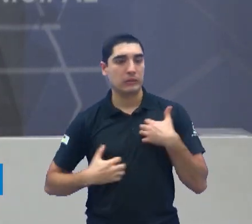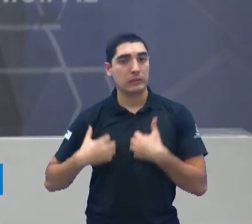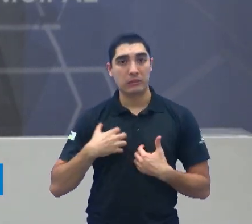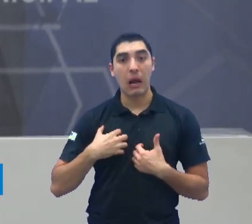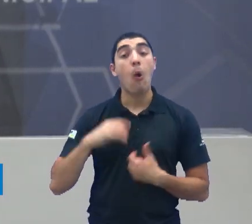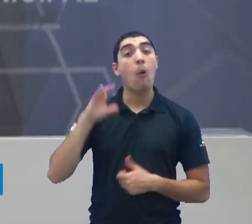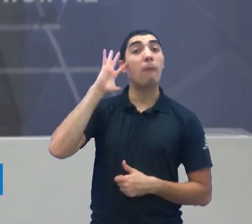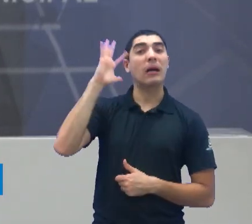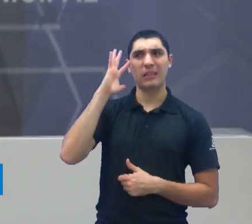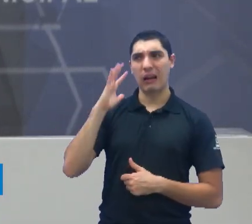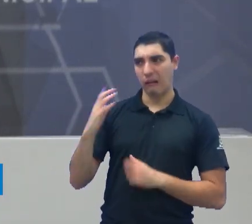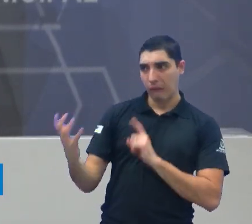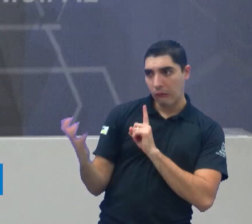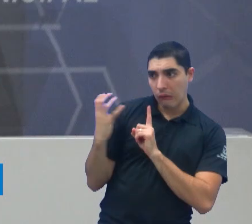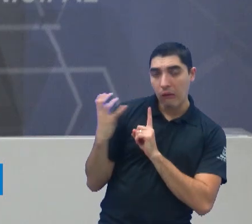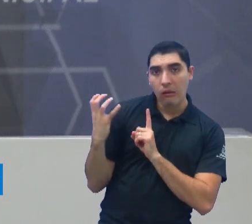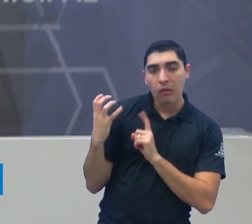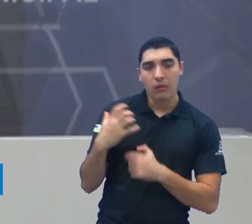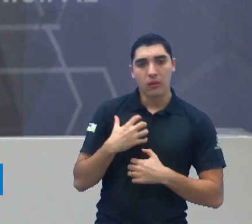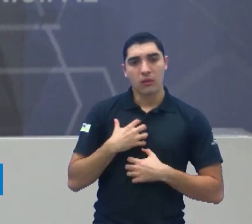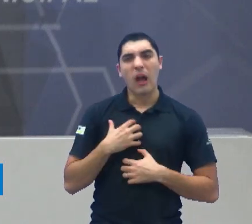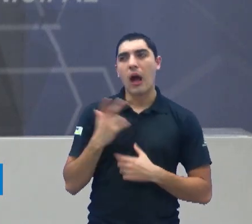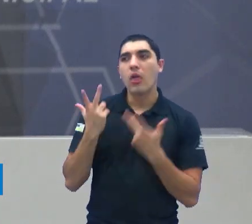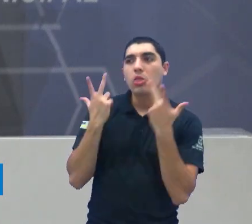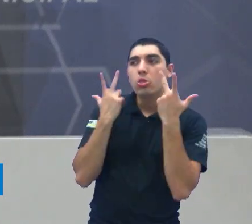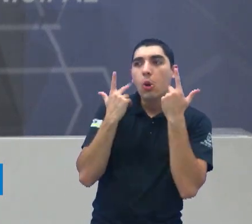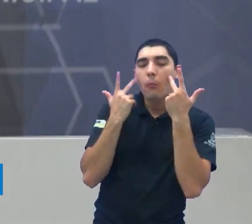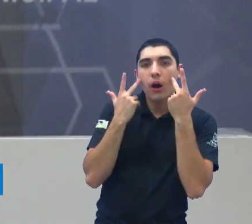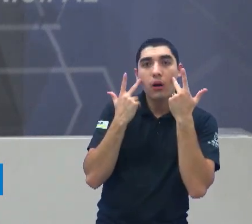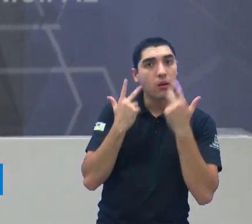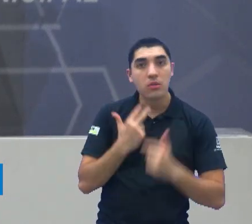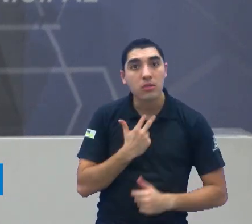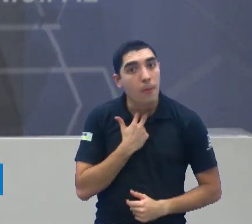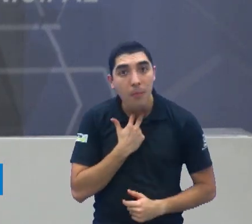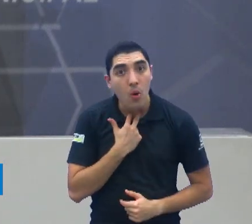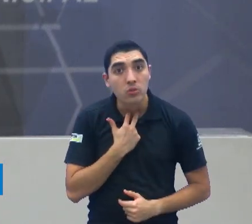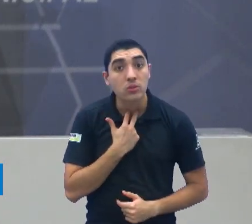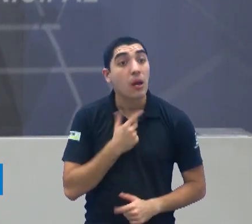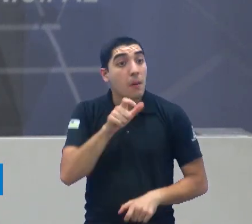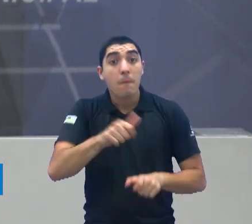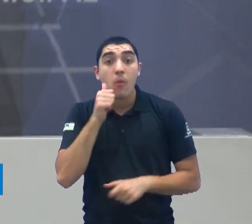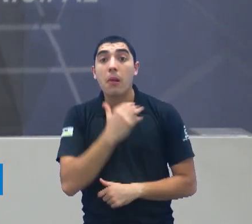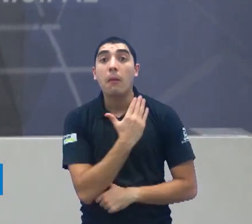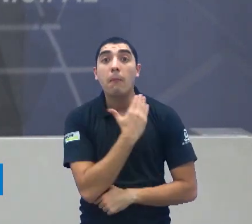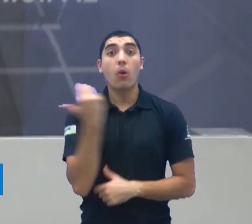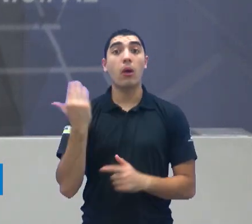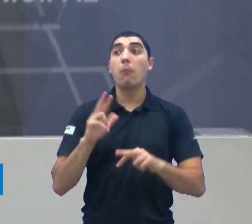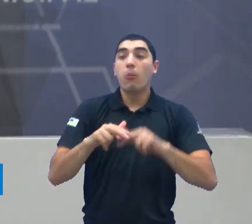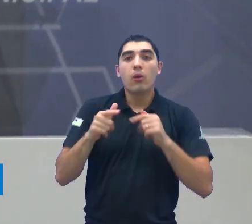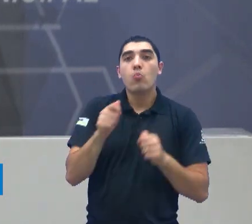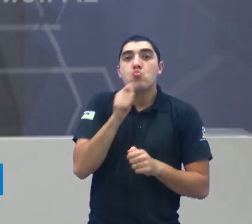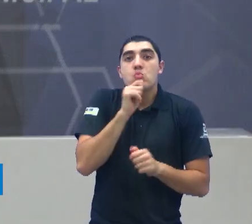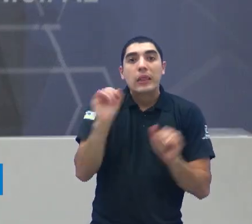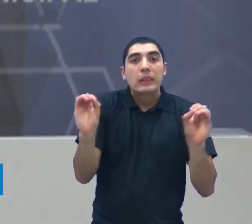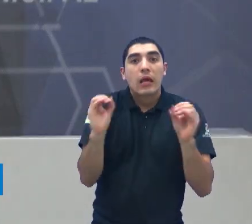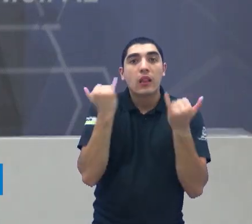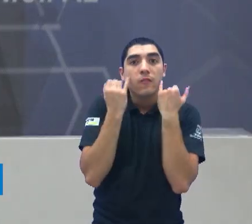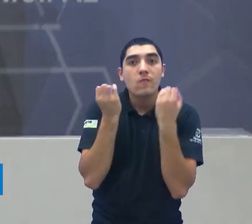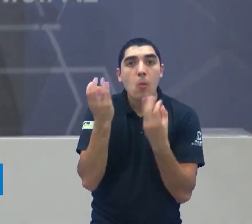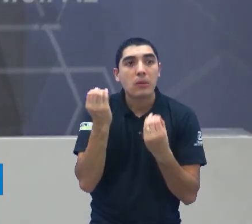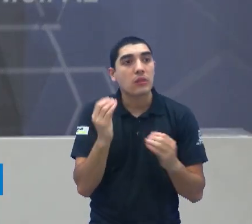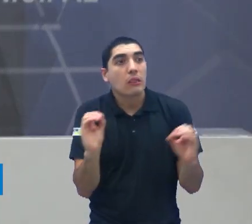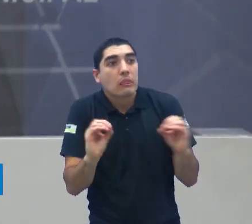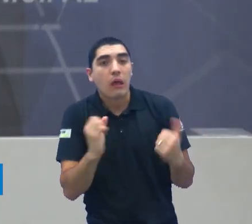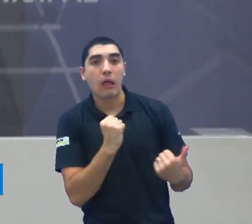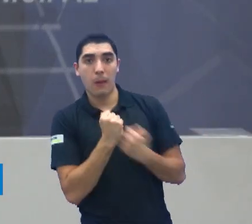normal ser ameaçada, nenhuma mulher deve morrer por falta de informação ou apoio. Isso deveria também não